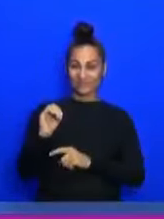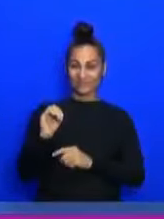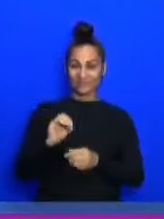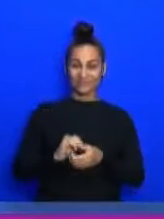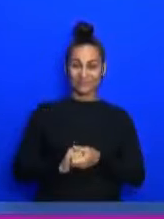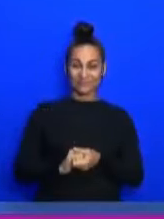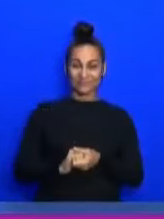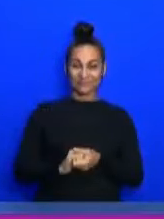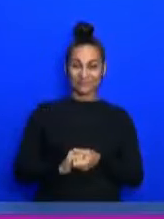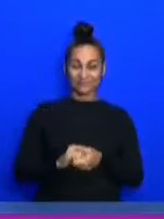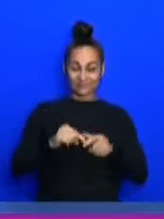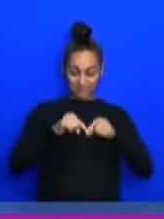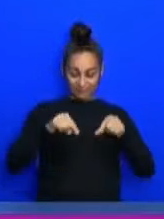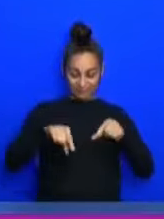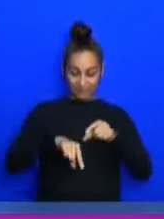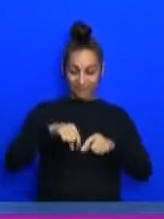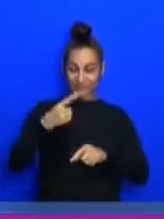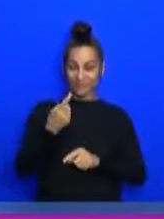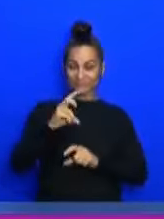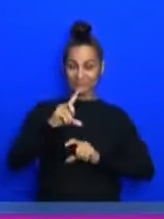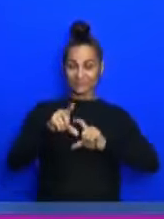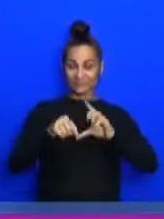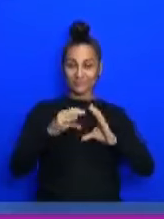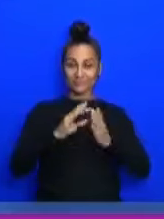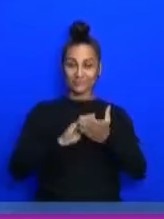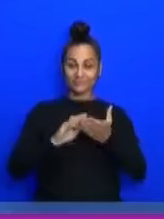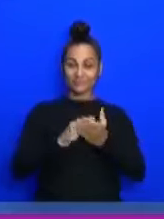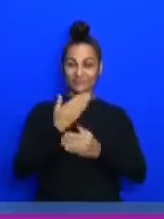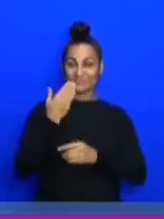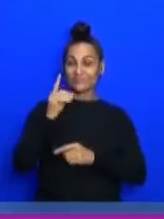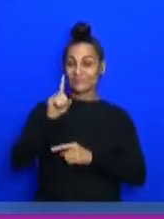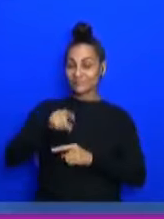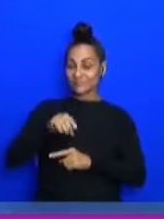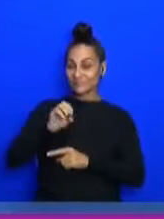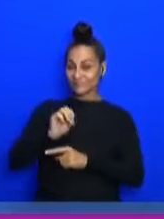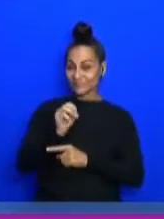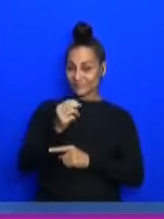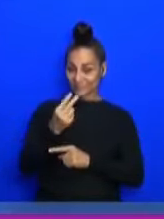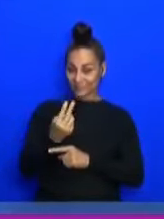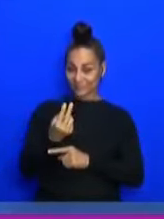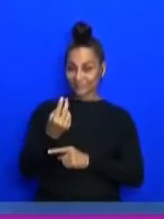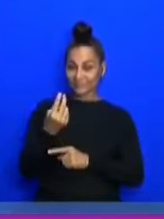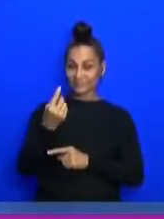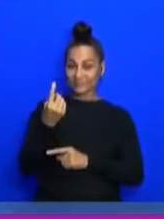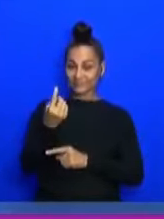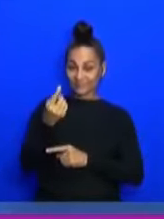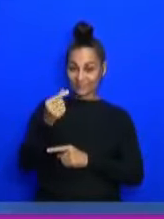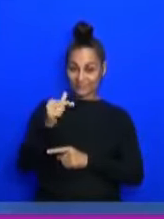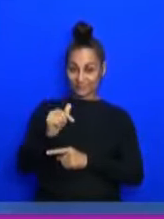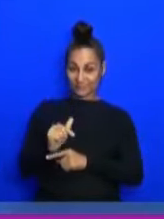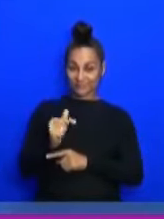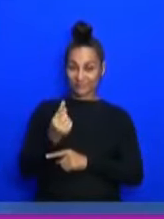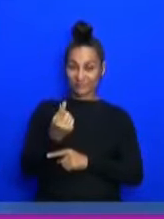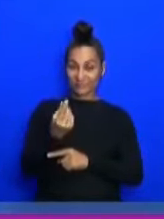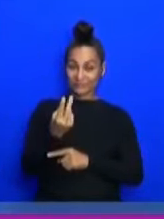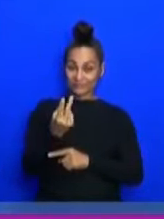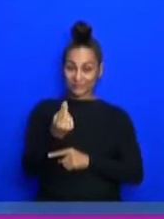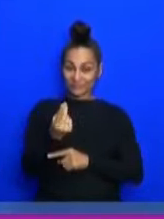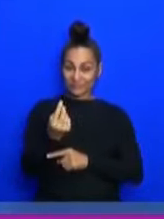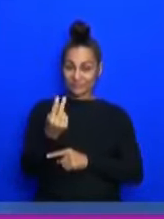20 as 15 dezenas sorteadas na lotofá foram 02 17